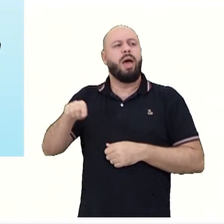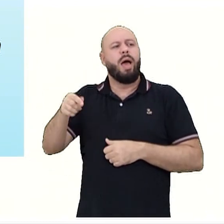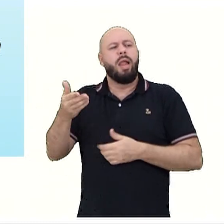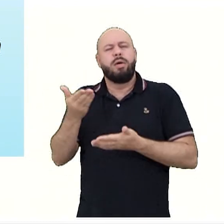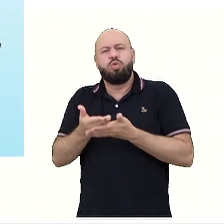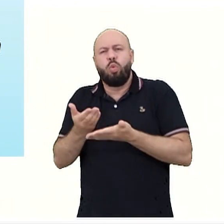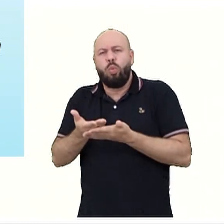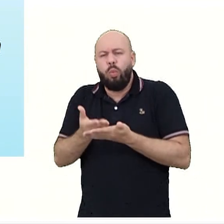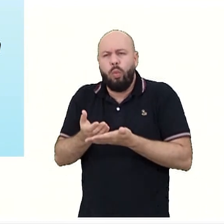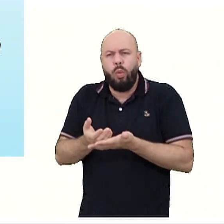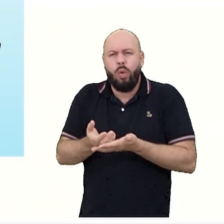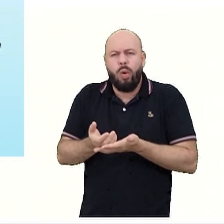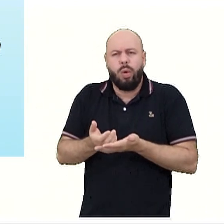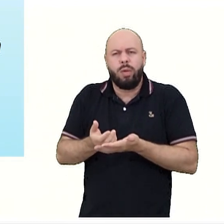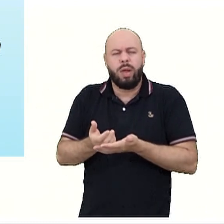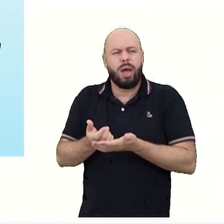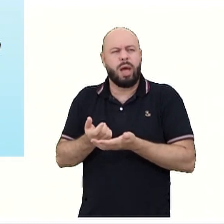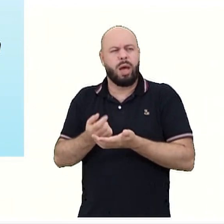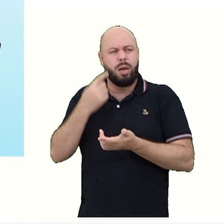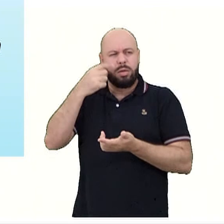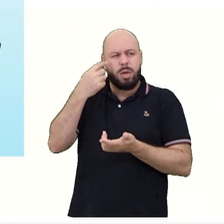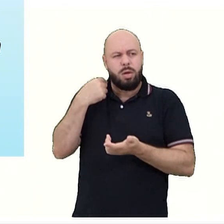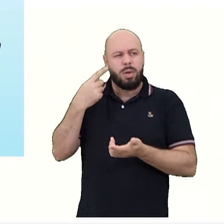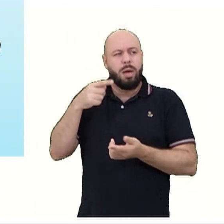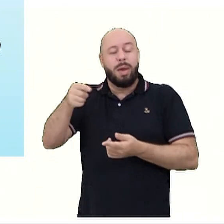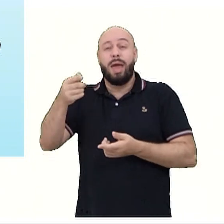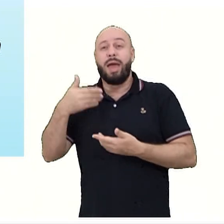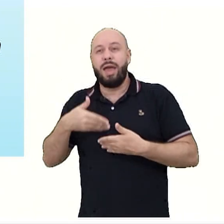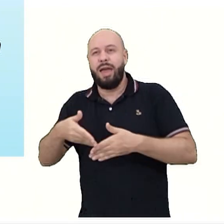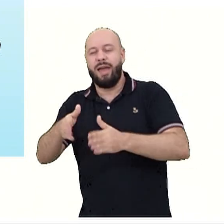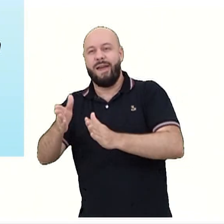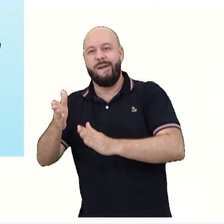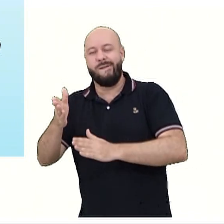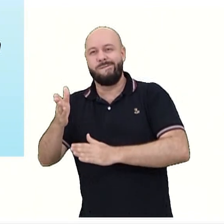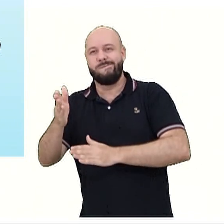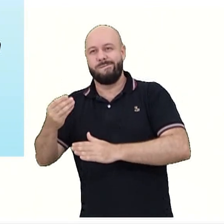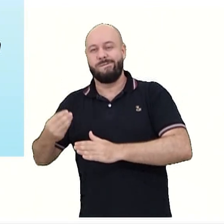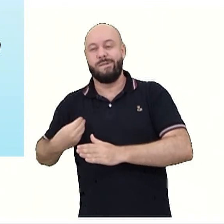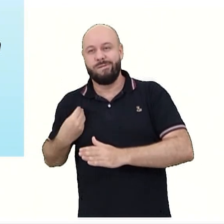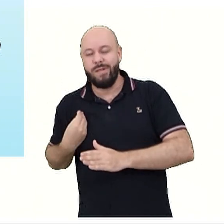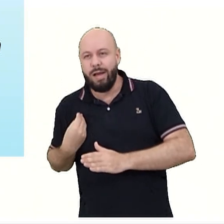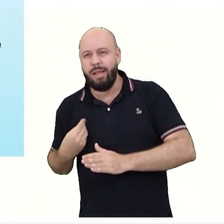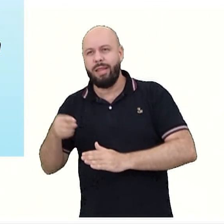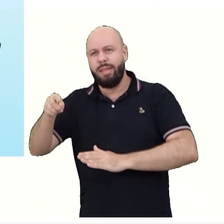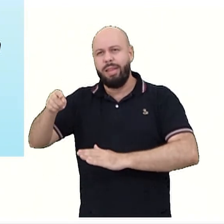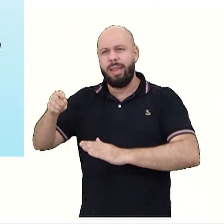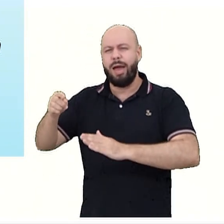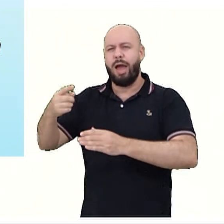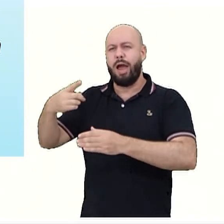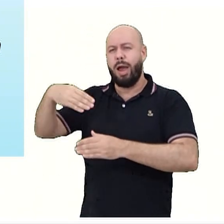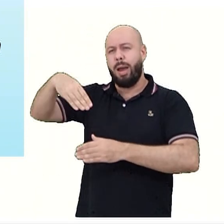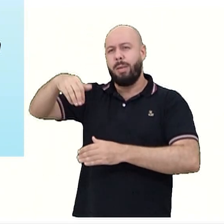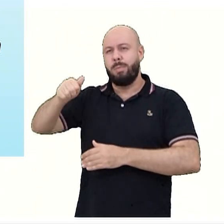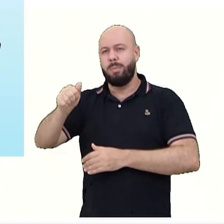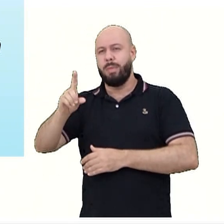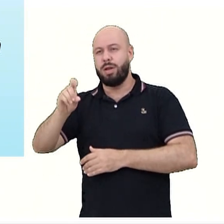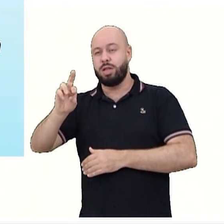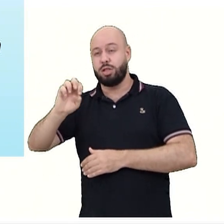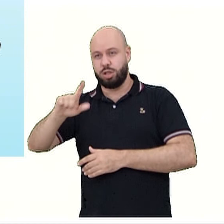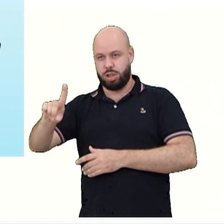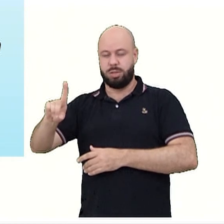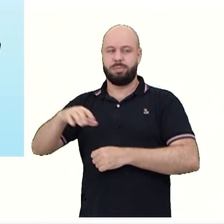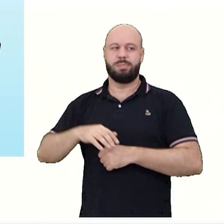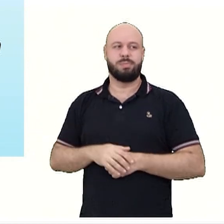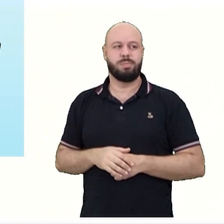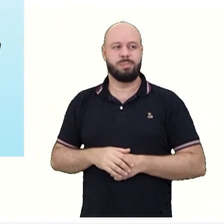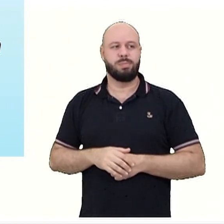Spanish so that she can live in Madrid. Ela está estudando espanhol para poder morar em Madrid.